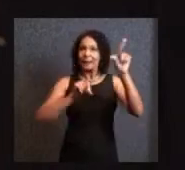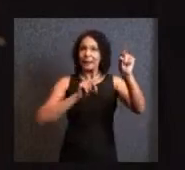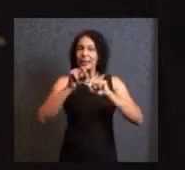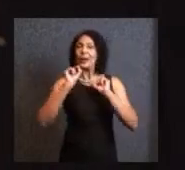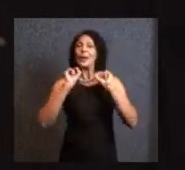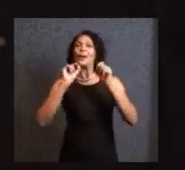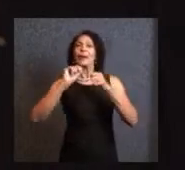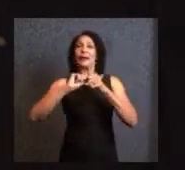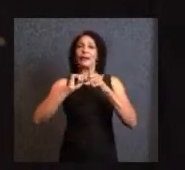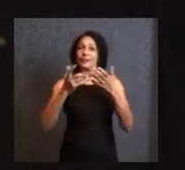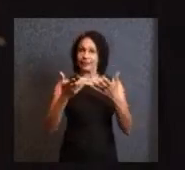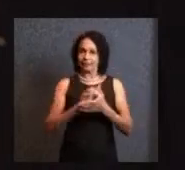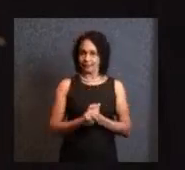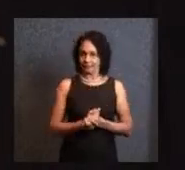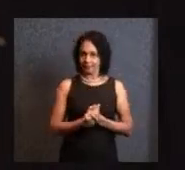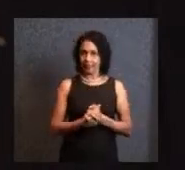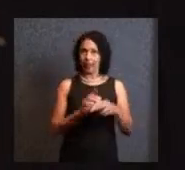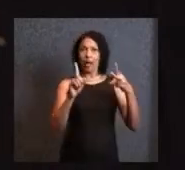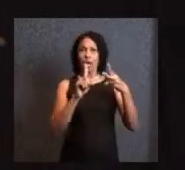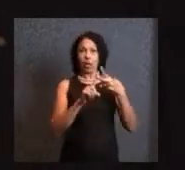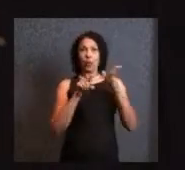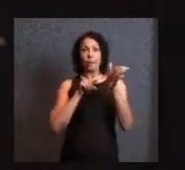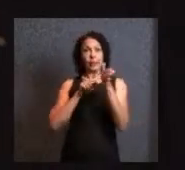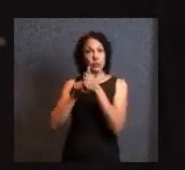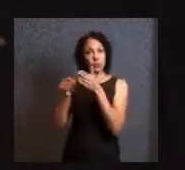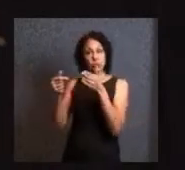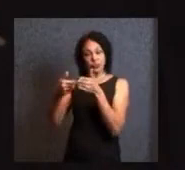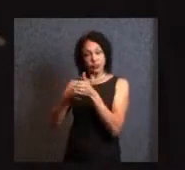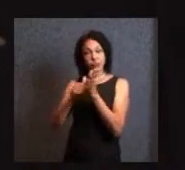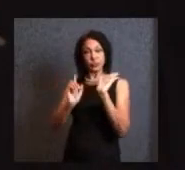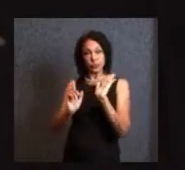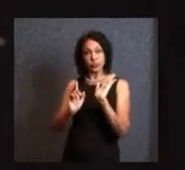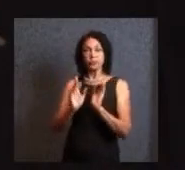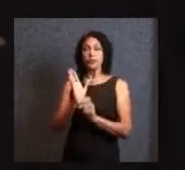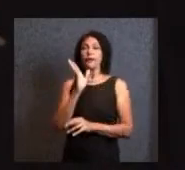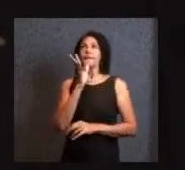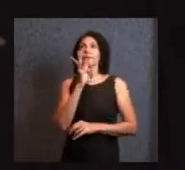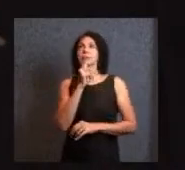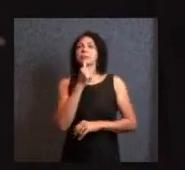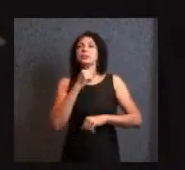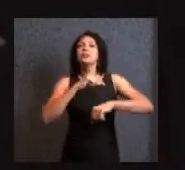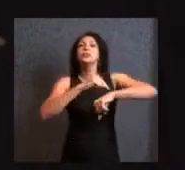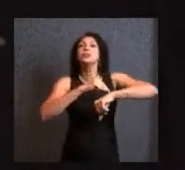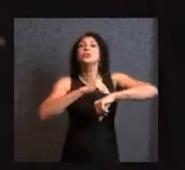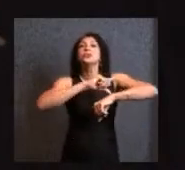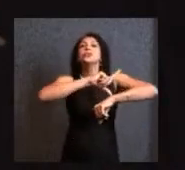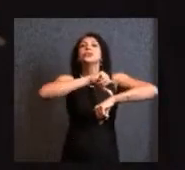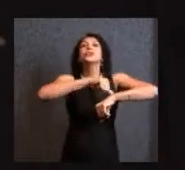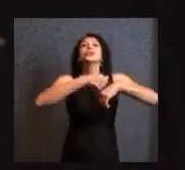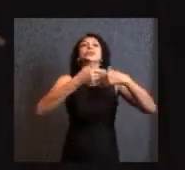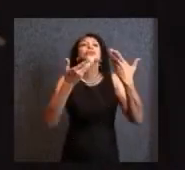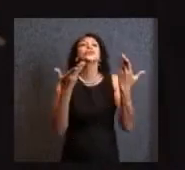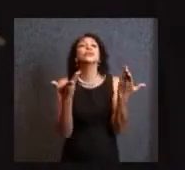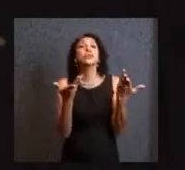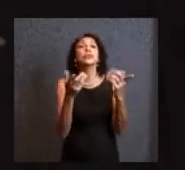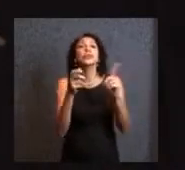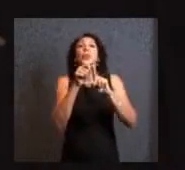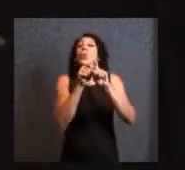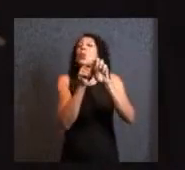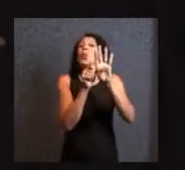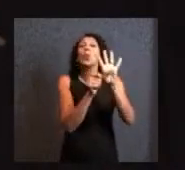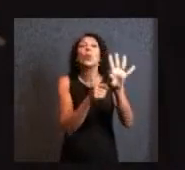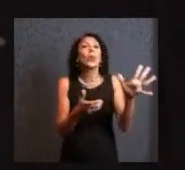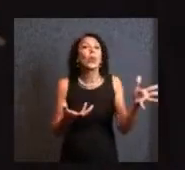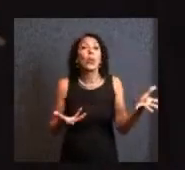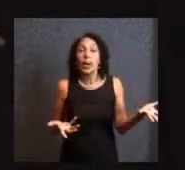Com relação ao tempo de duração do programa Caminhos da Educação, aí eu preciso dizer a vocês